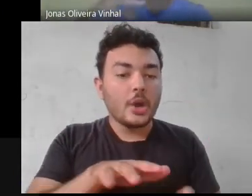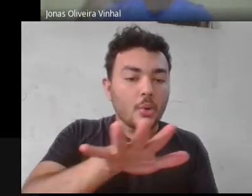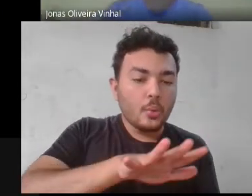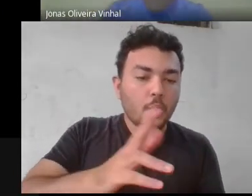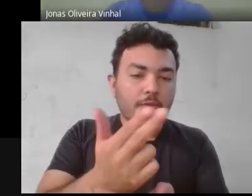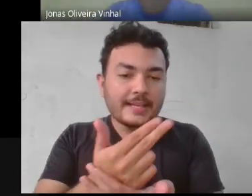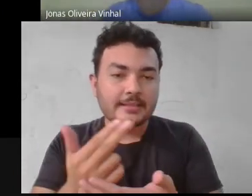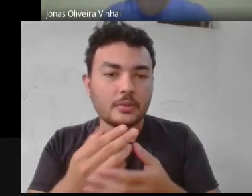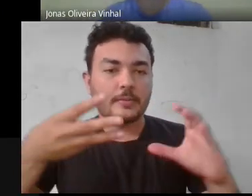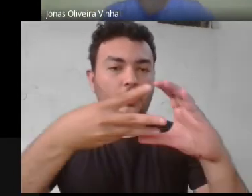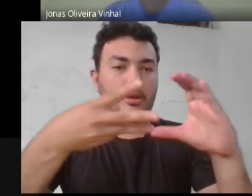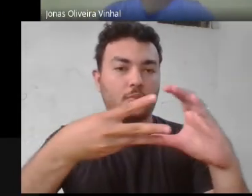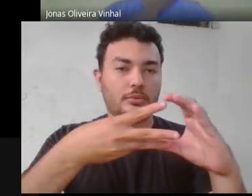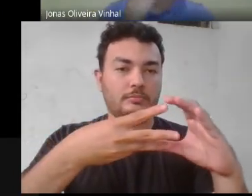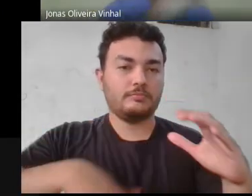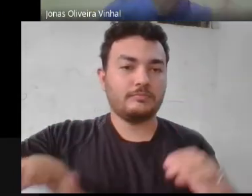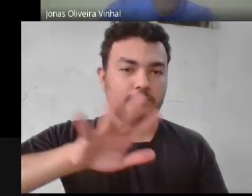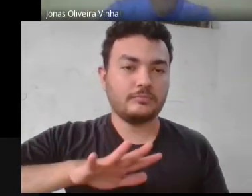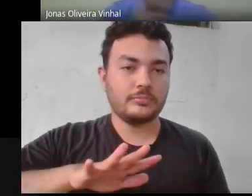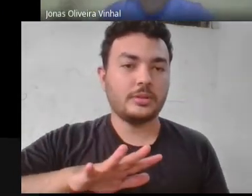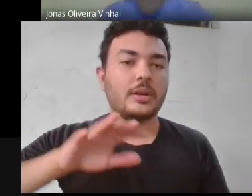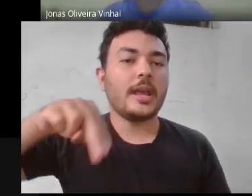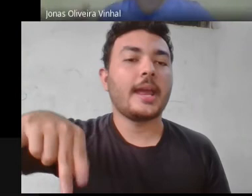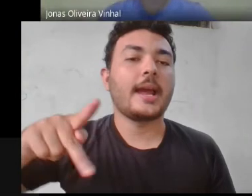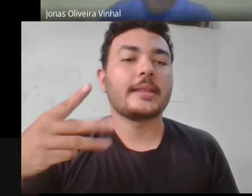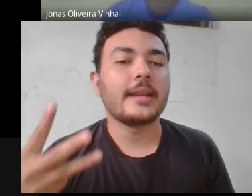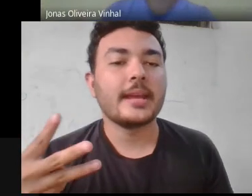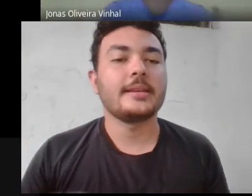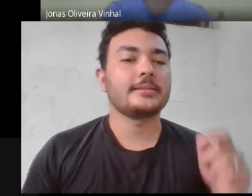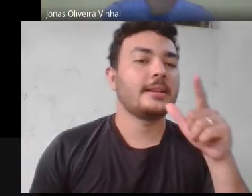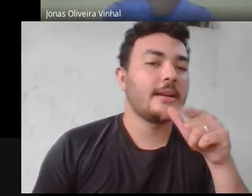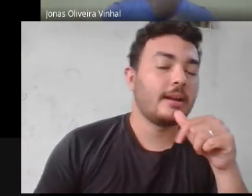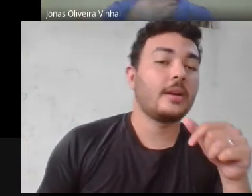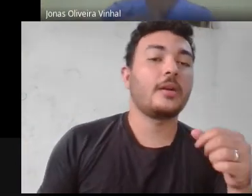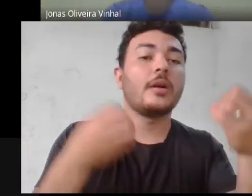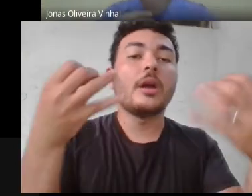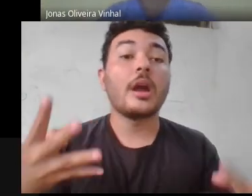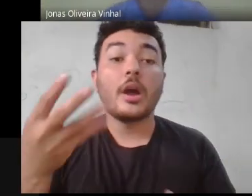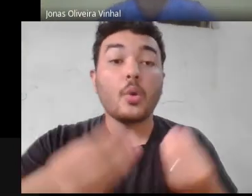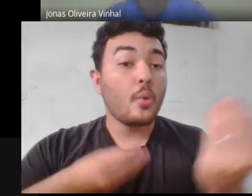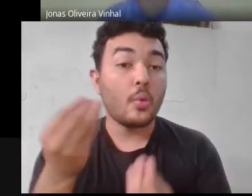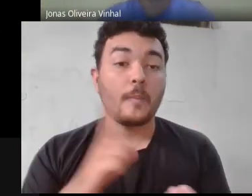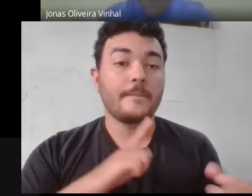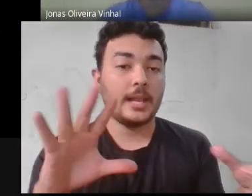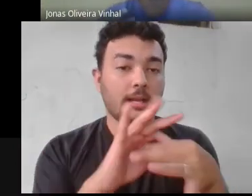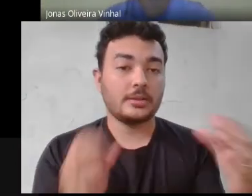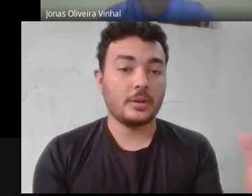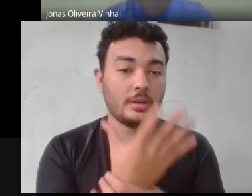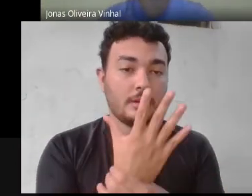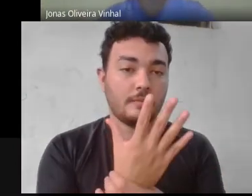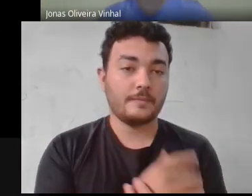de uma maneira geral, tá? Então, tanto da amônia quanto da água, por quê? Explicar como ocorre a formação da